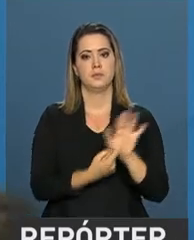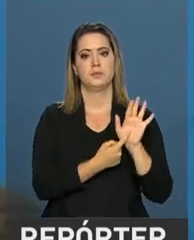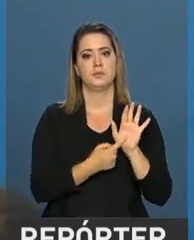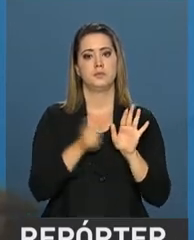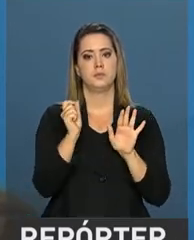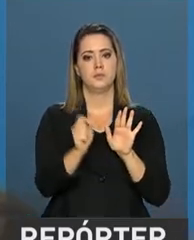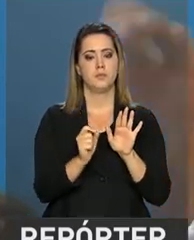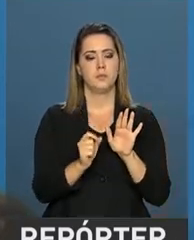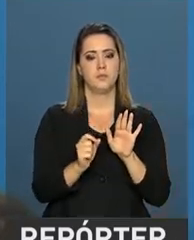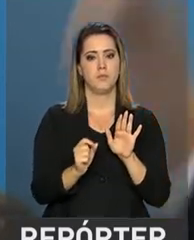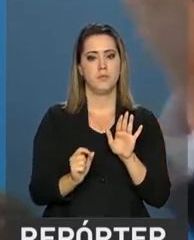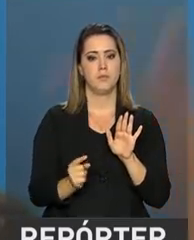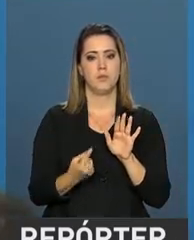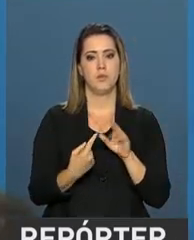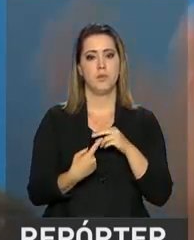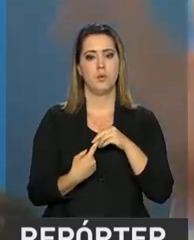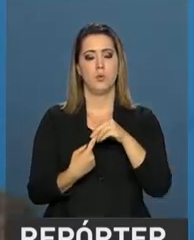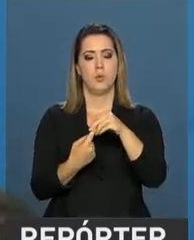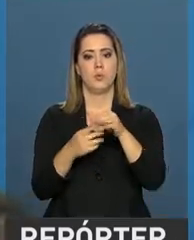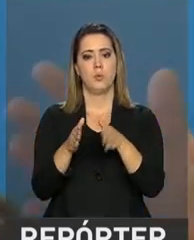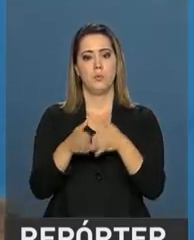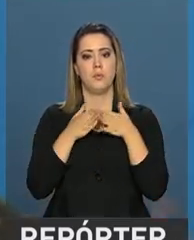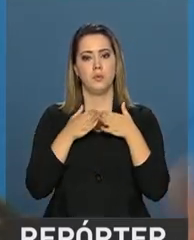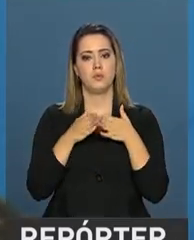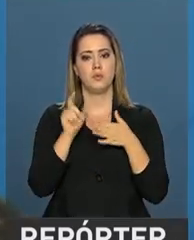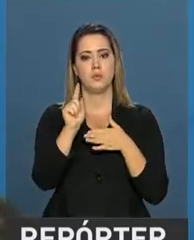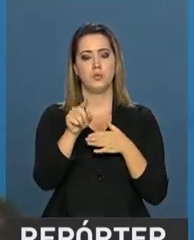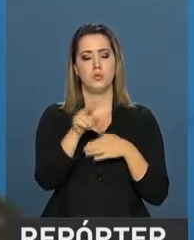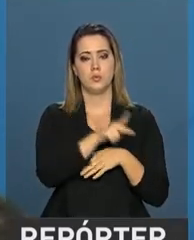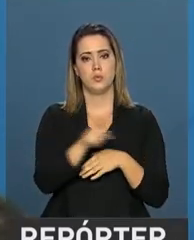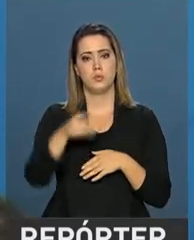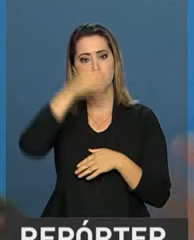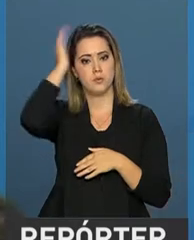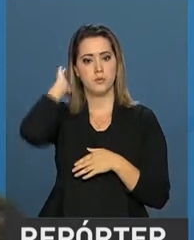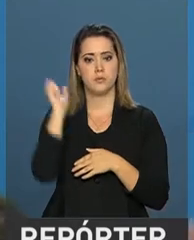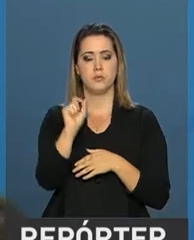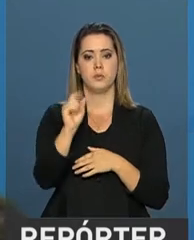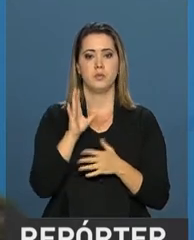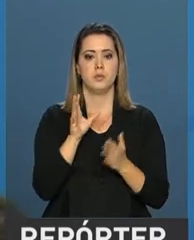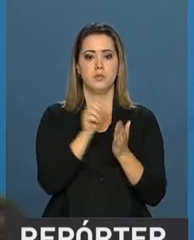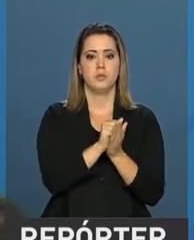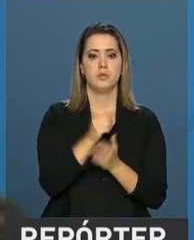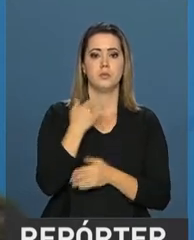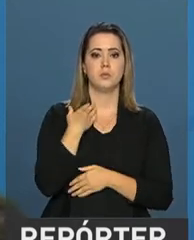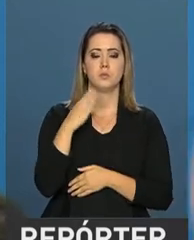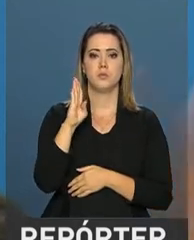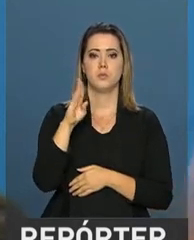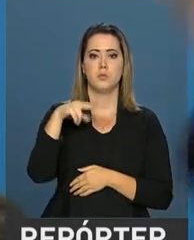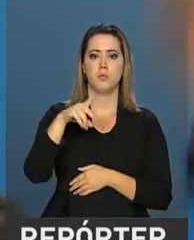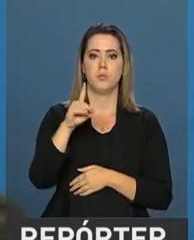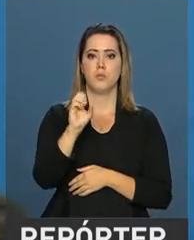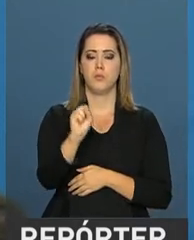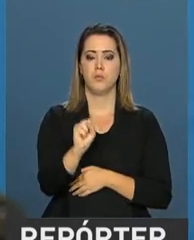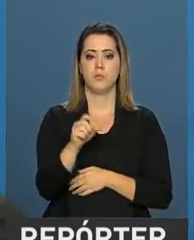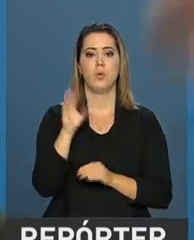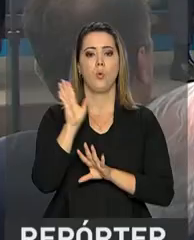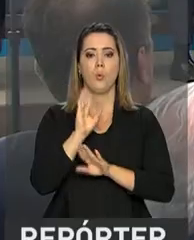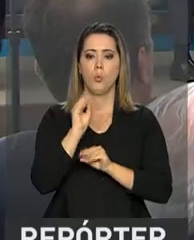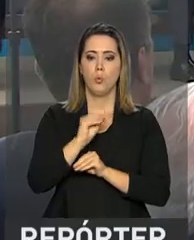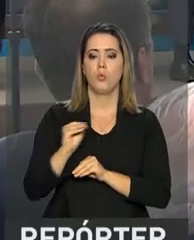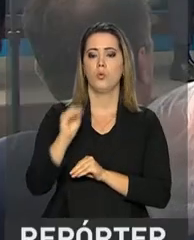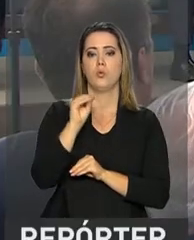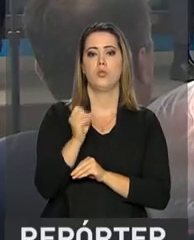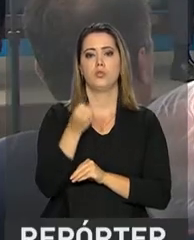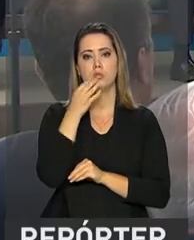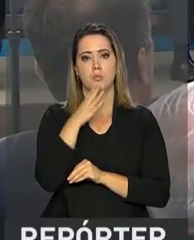inconfidência a única recomendação que me foi dada pelo presidente ou assumimos o banco foi cuide bem das